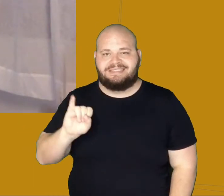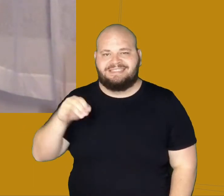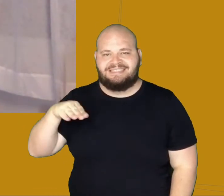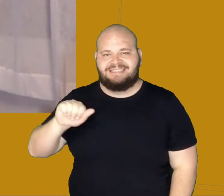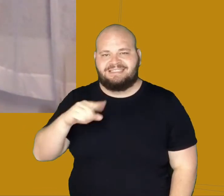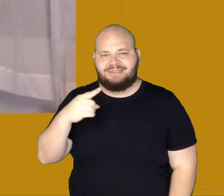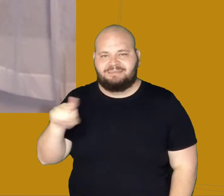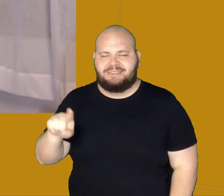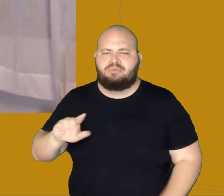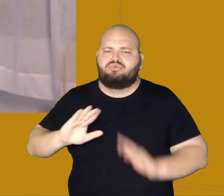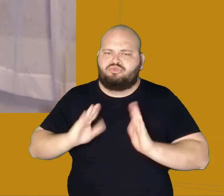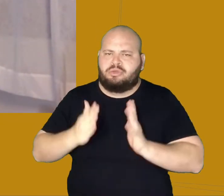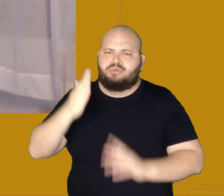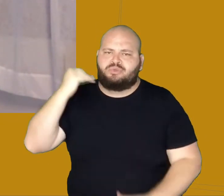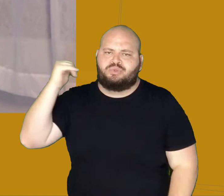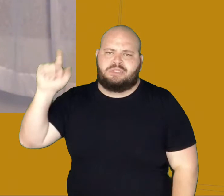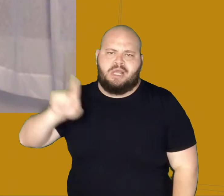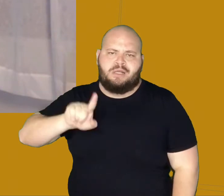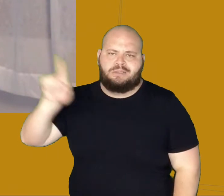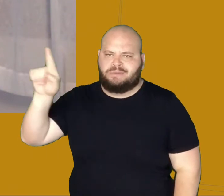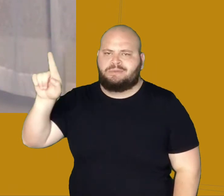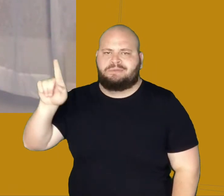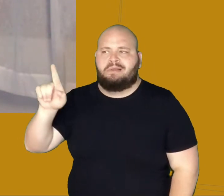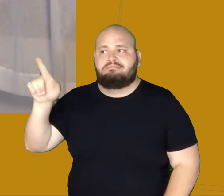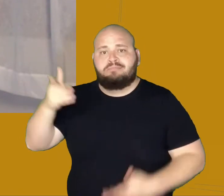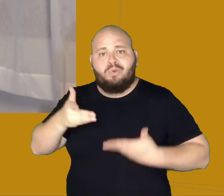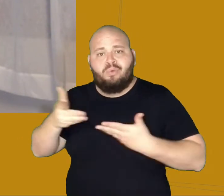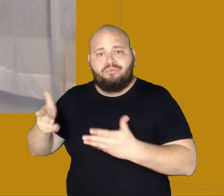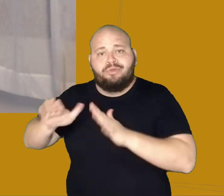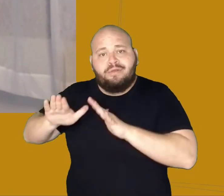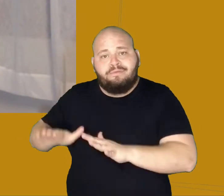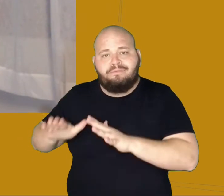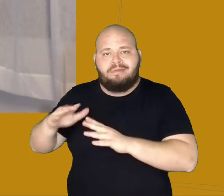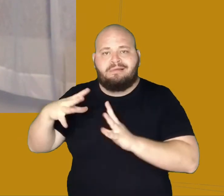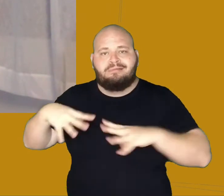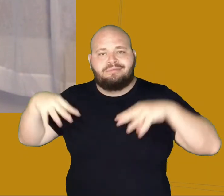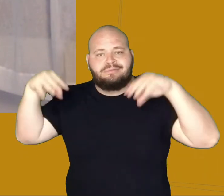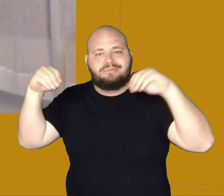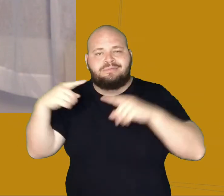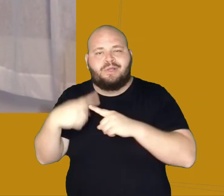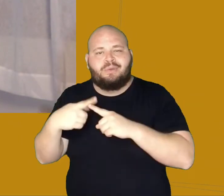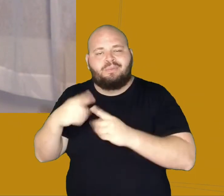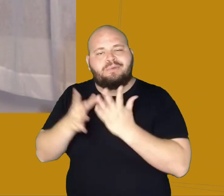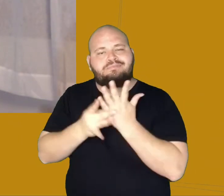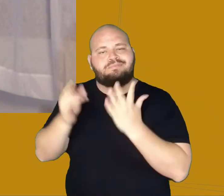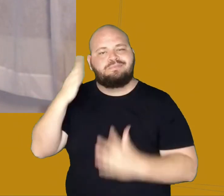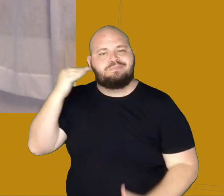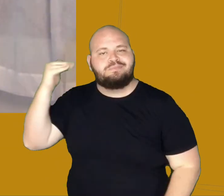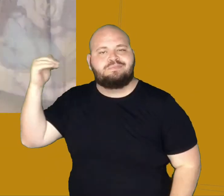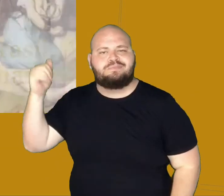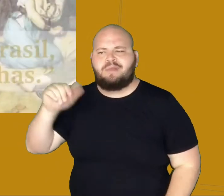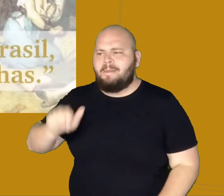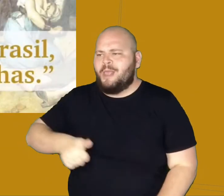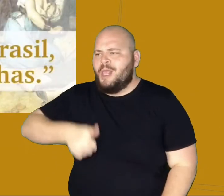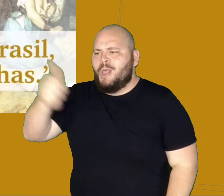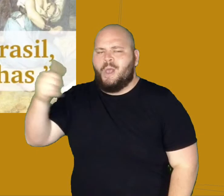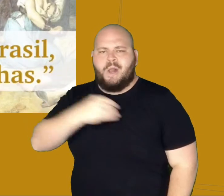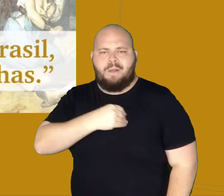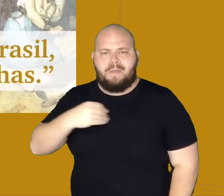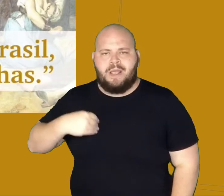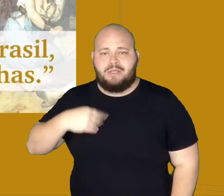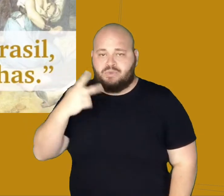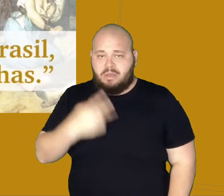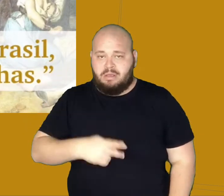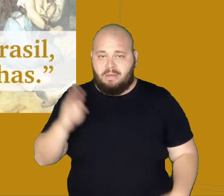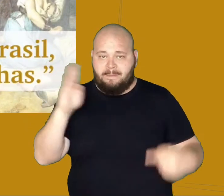fez muito sucesso por lá. Ele até foi convidado a permanecer na corte em reconhecimento ao seu talento como o maior